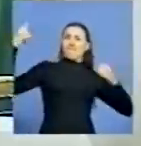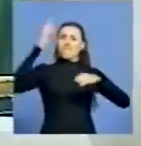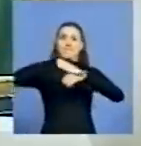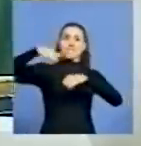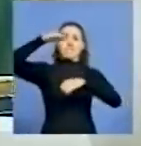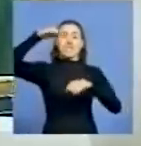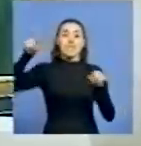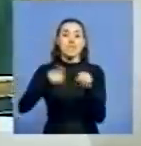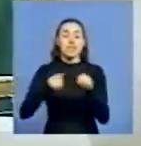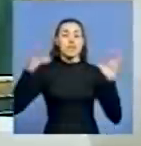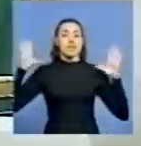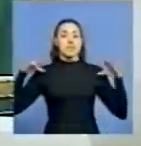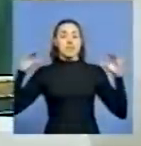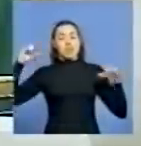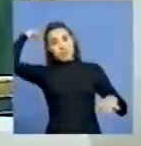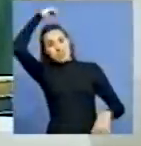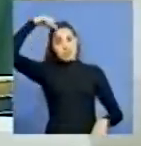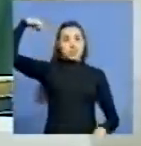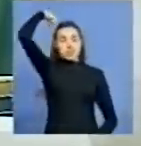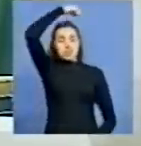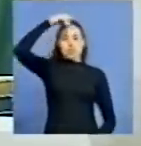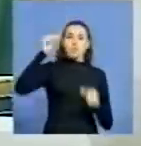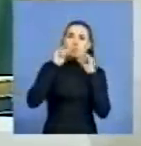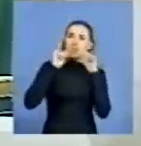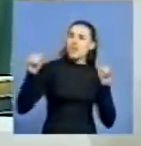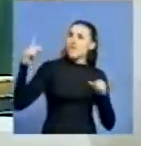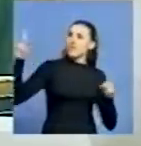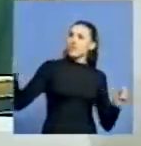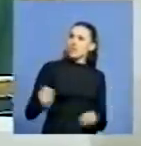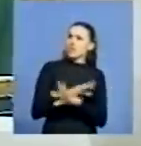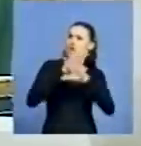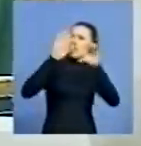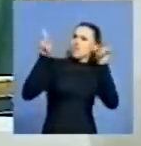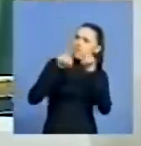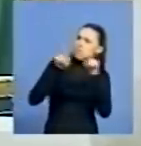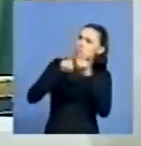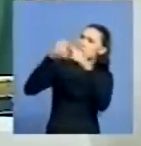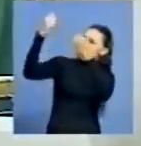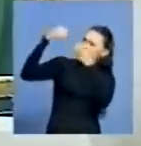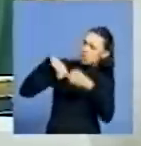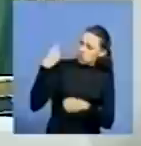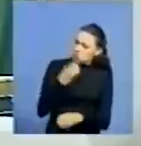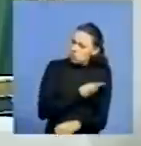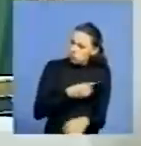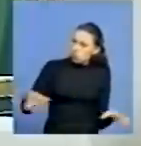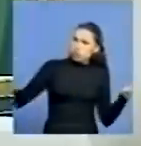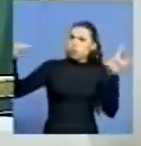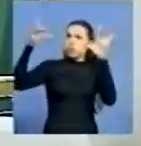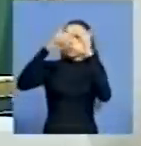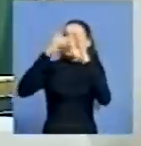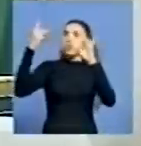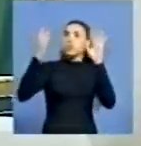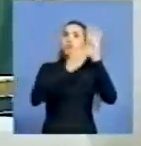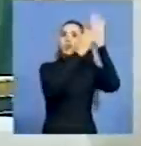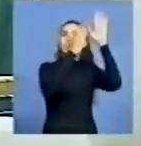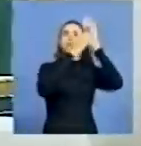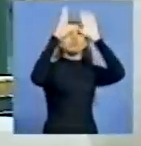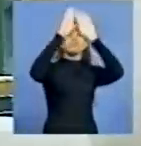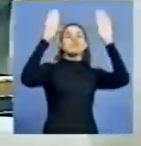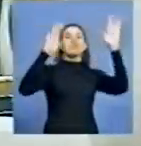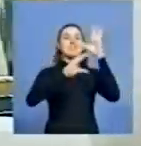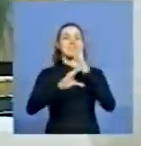grandeza e os santos proclamam vossa glória. Concedei-nos também a nós associarmos aos seus